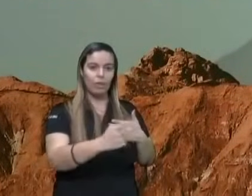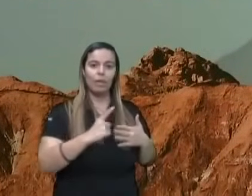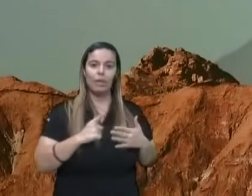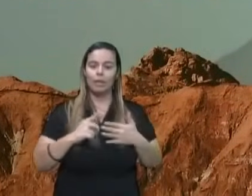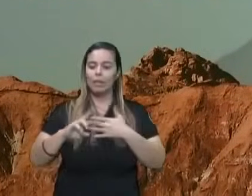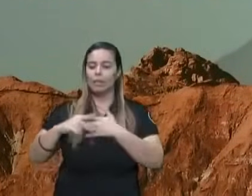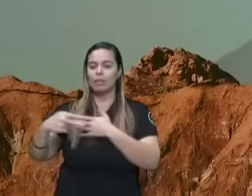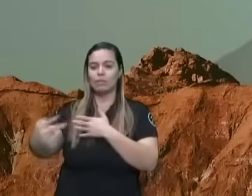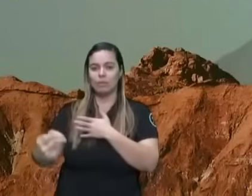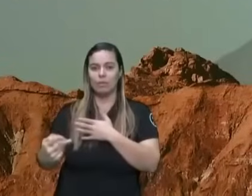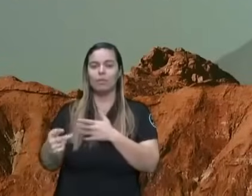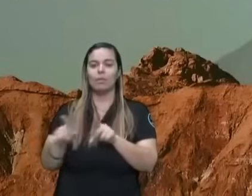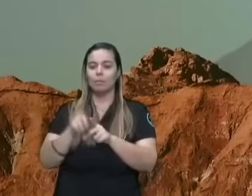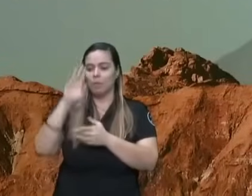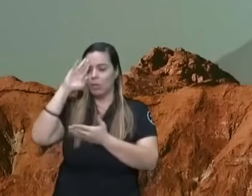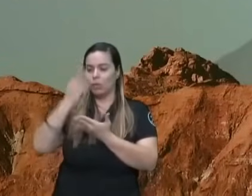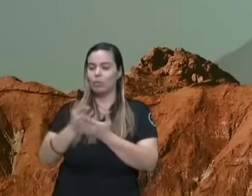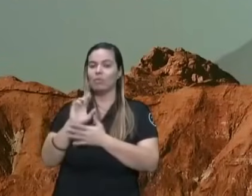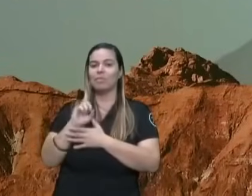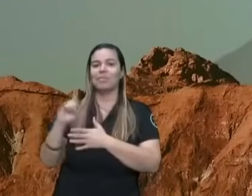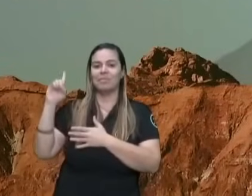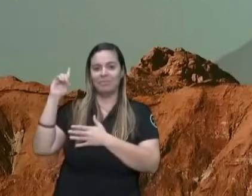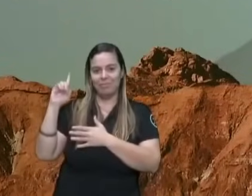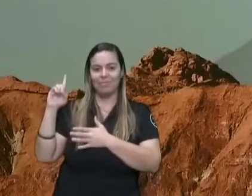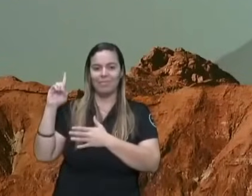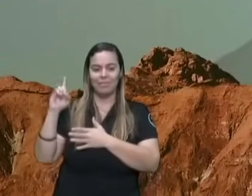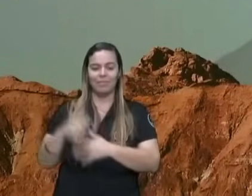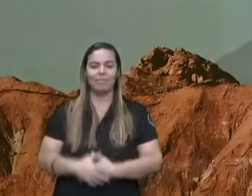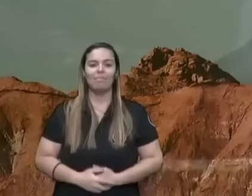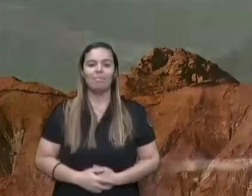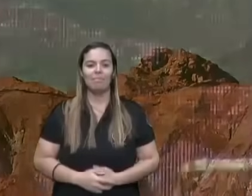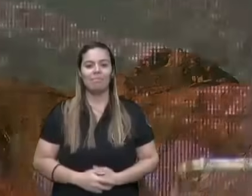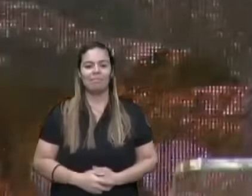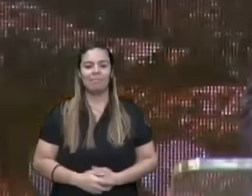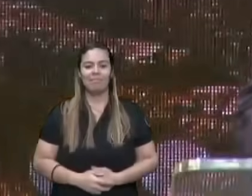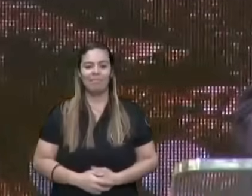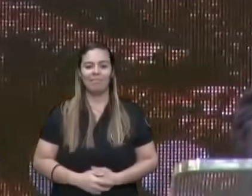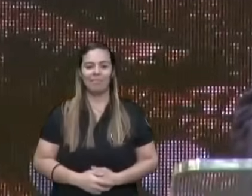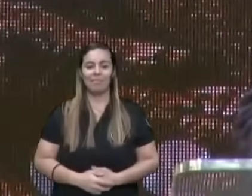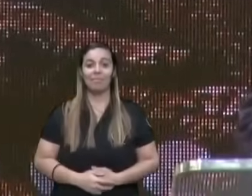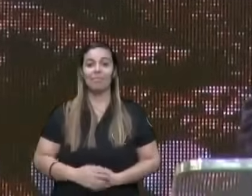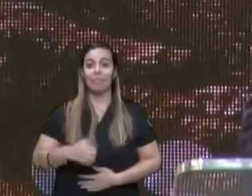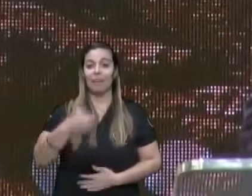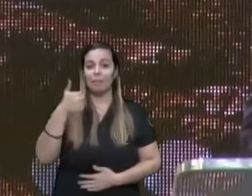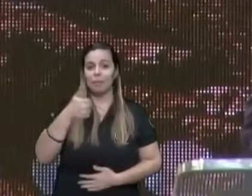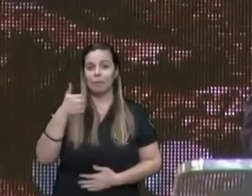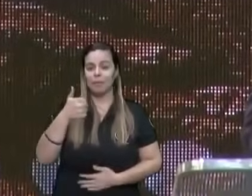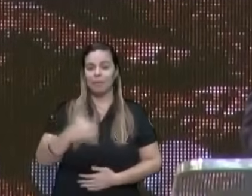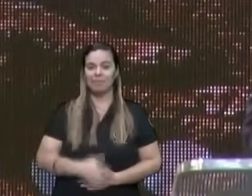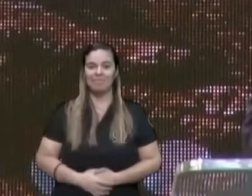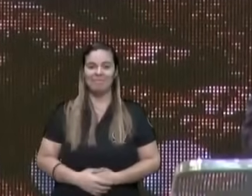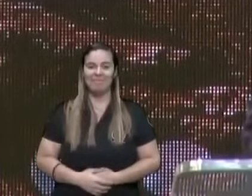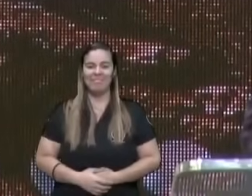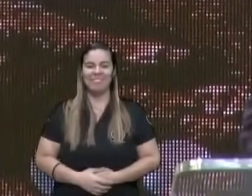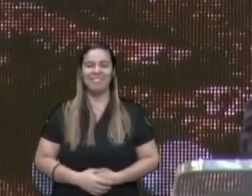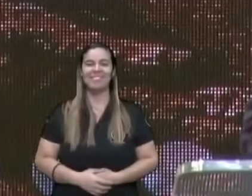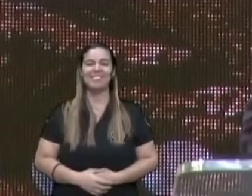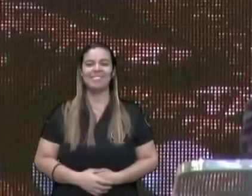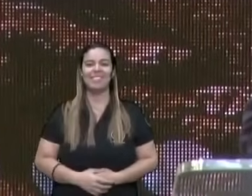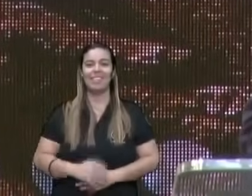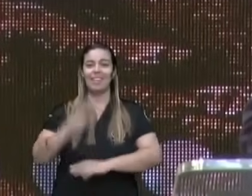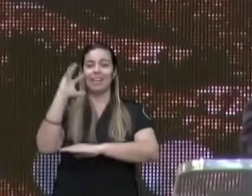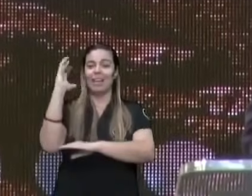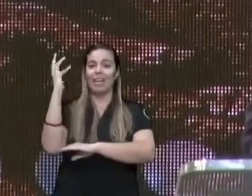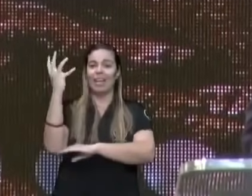confia no Senhor. Tem resultado. Primeiro, será como